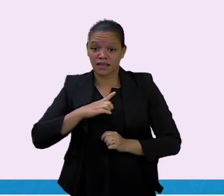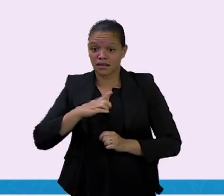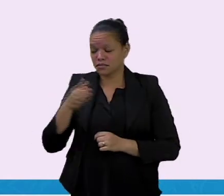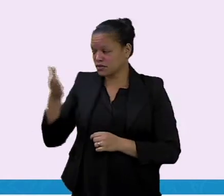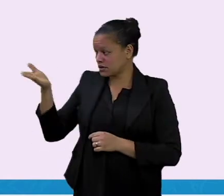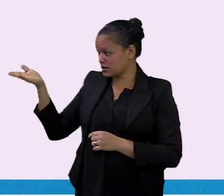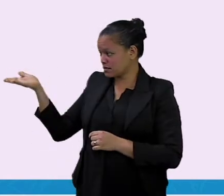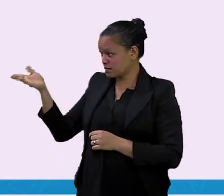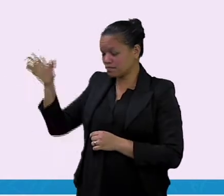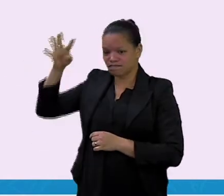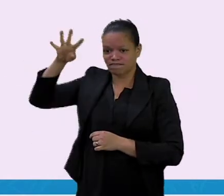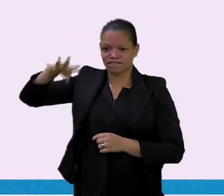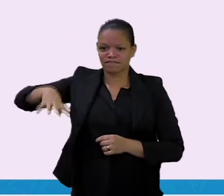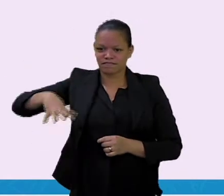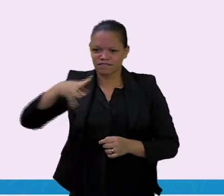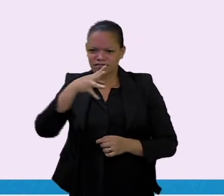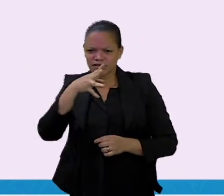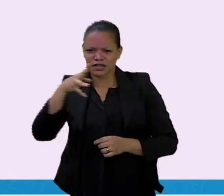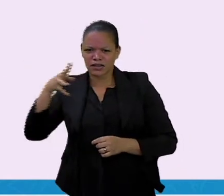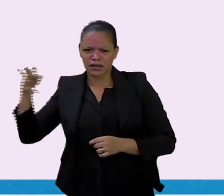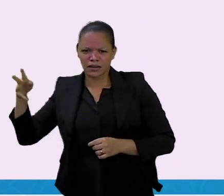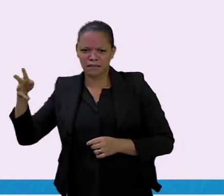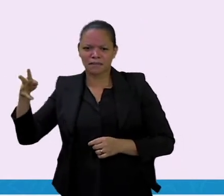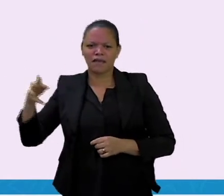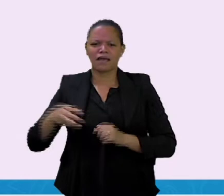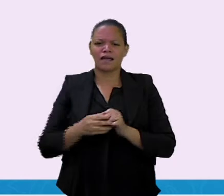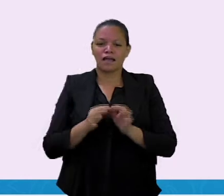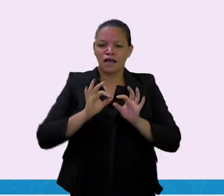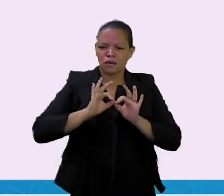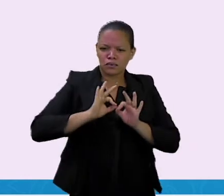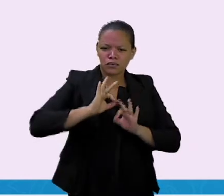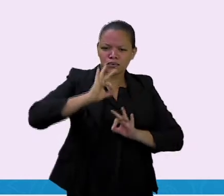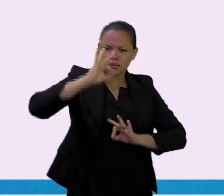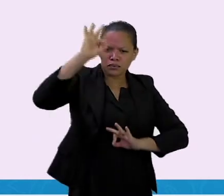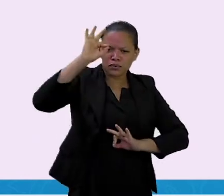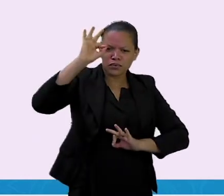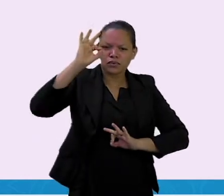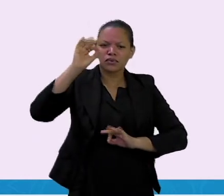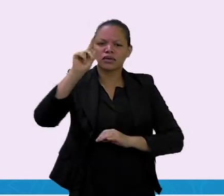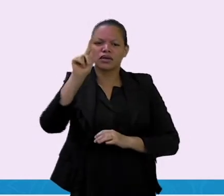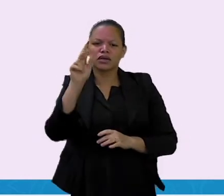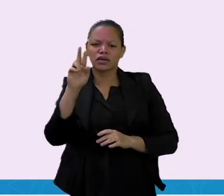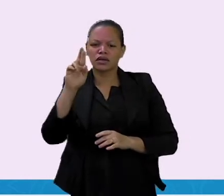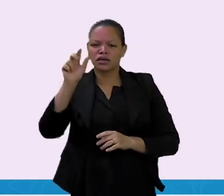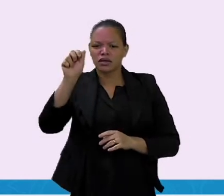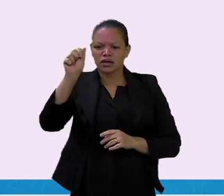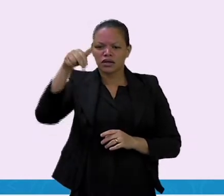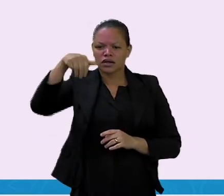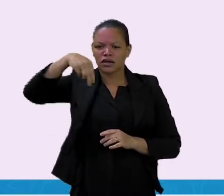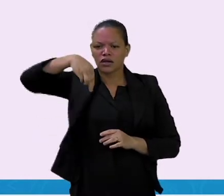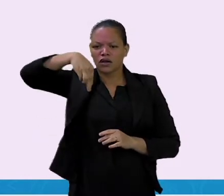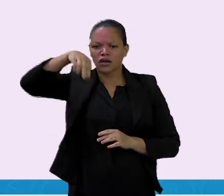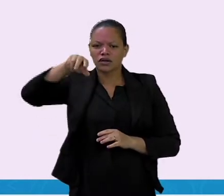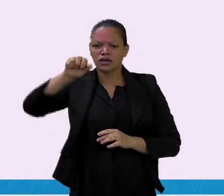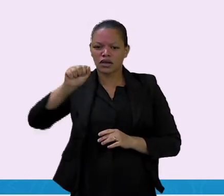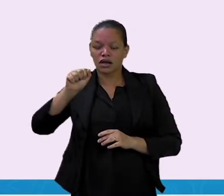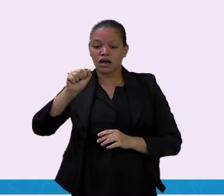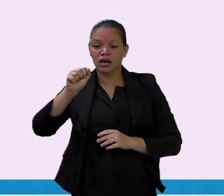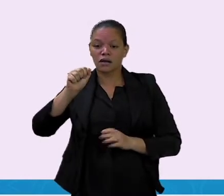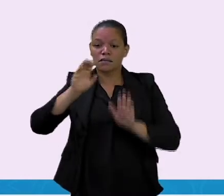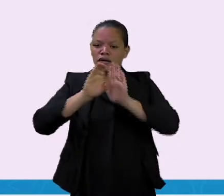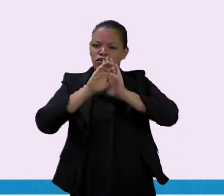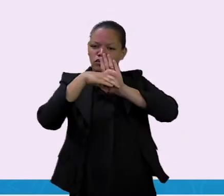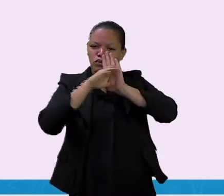grama e ela é simbolizada pela letra G. O quilograma, que é simbolizado